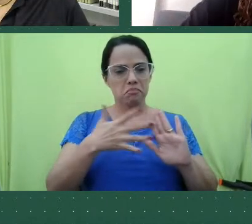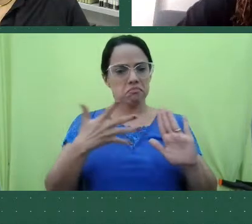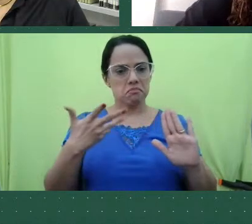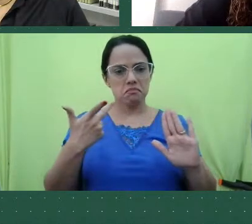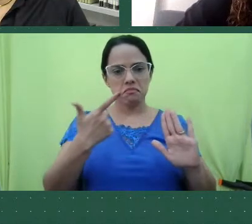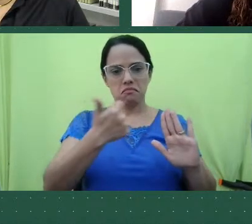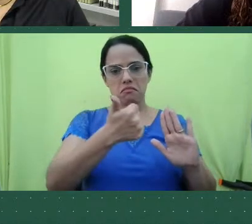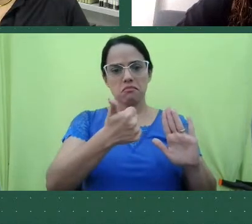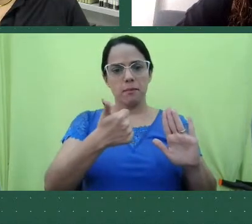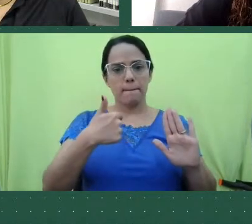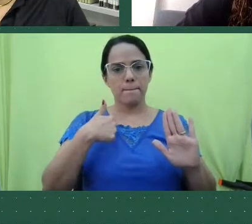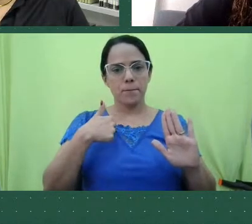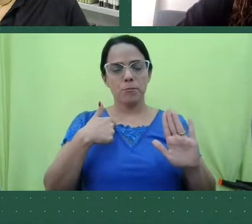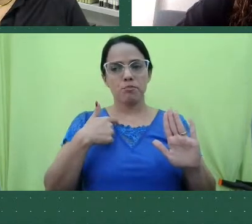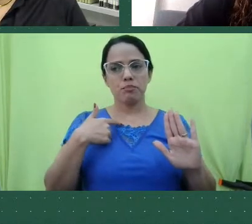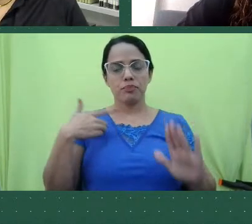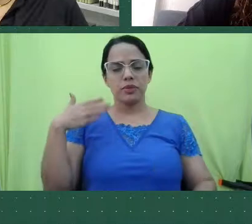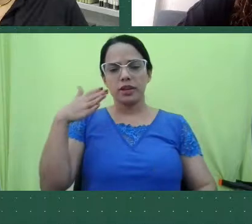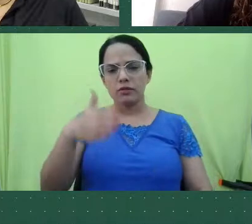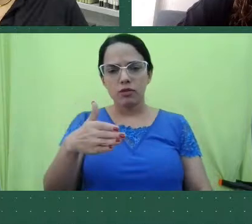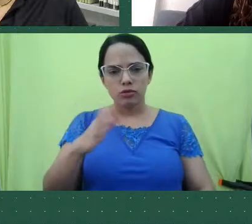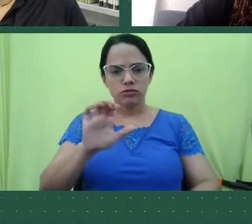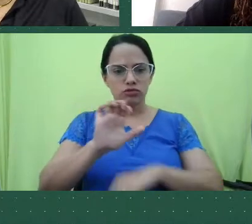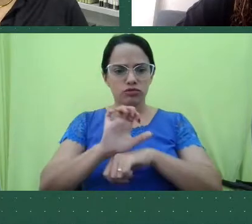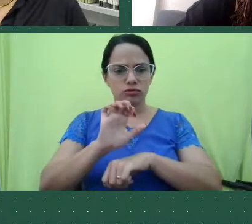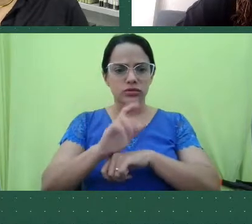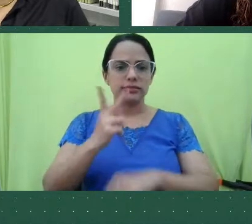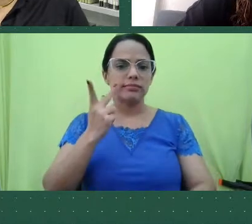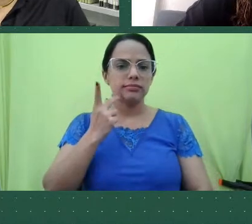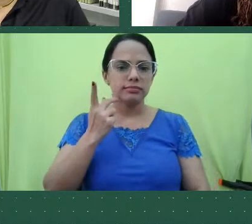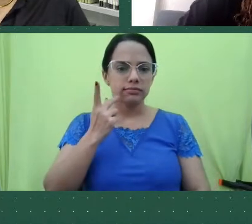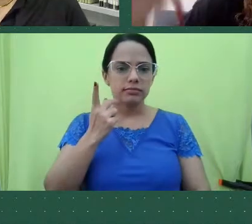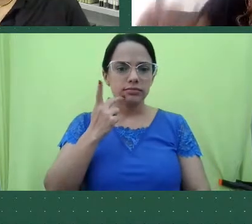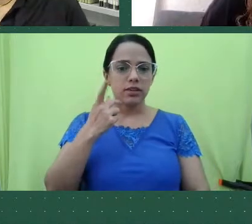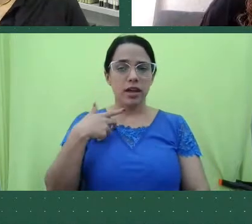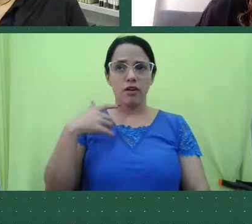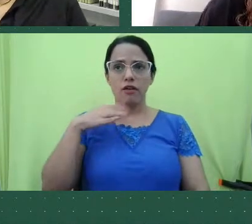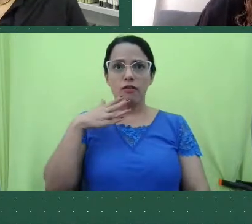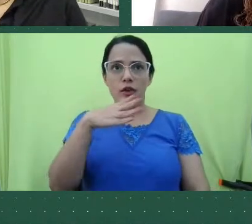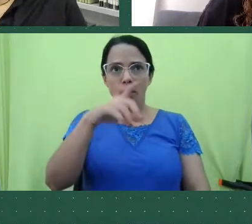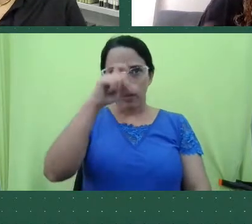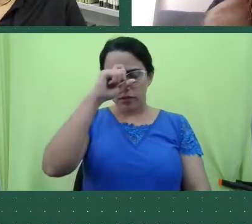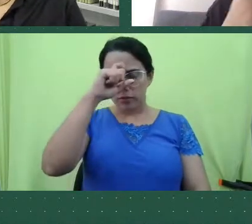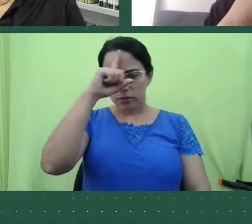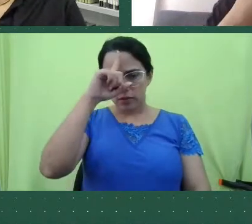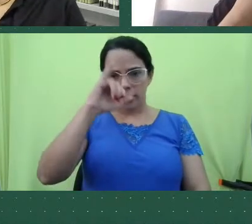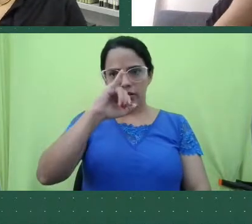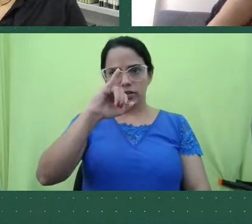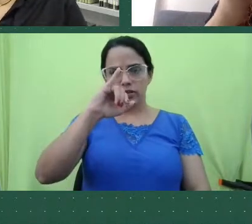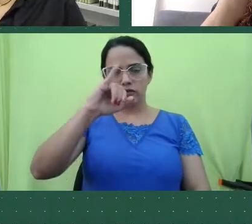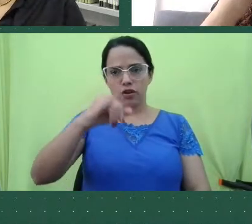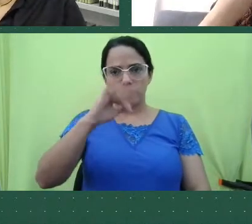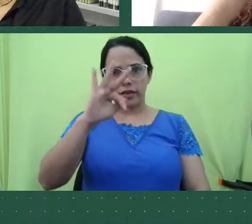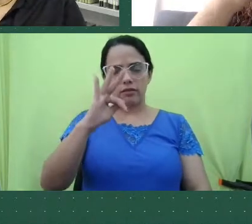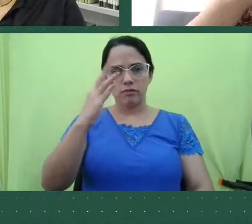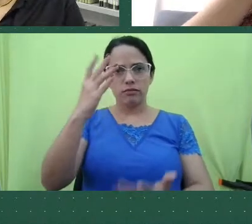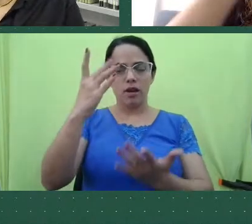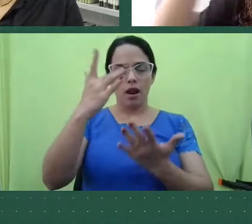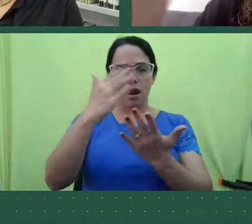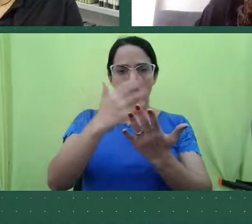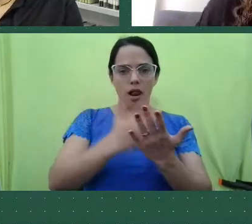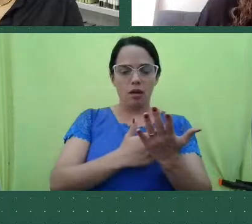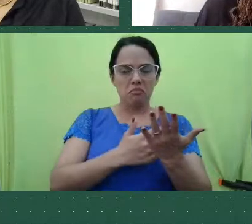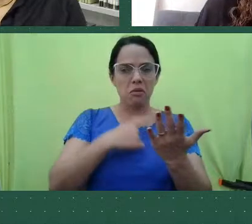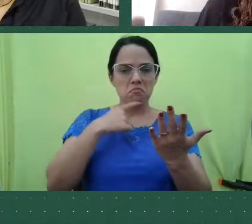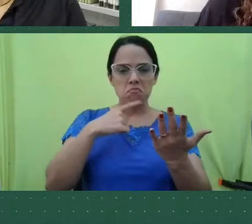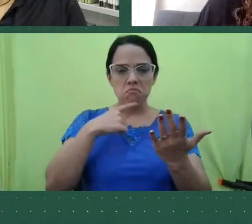quando eu chegasse no Ceará para ser atendida lá no IJF, ia puxar absolutamente tudo. Não